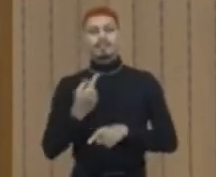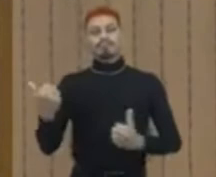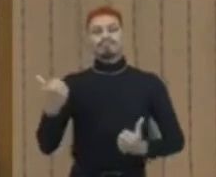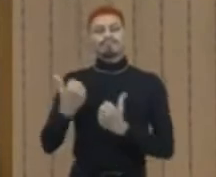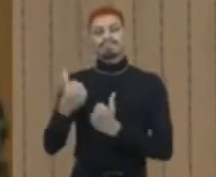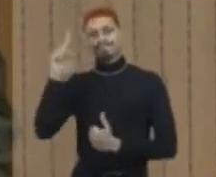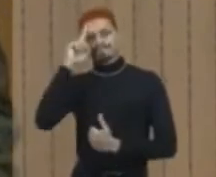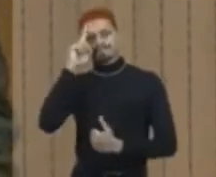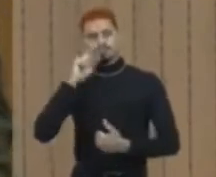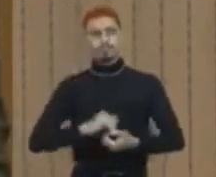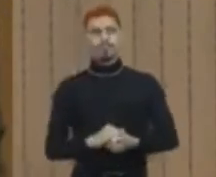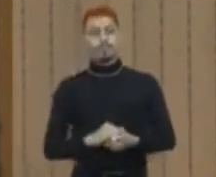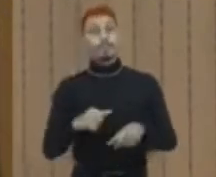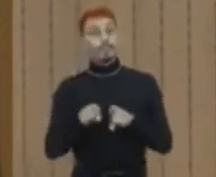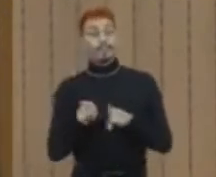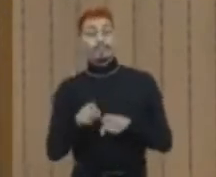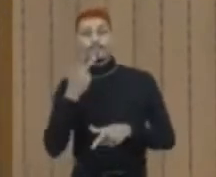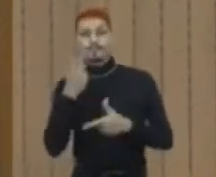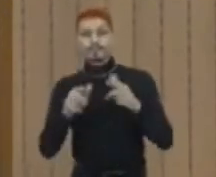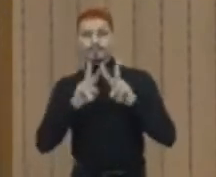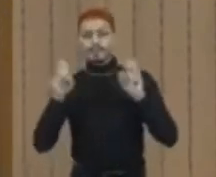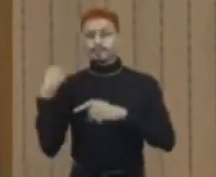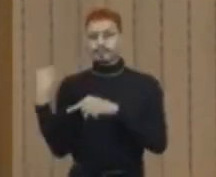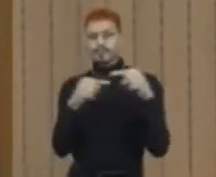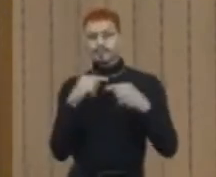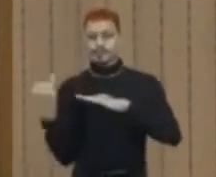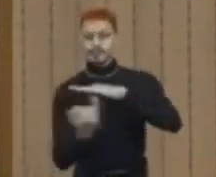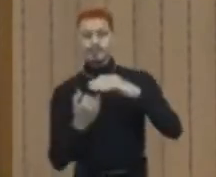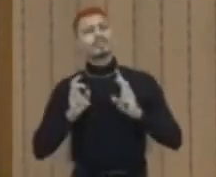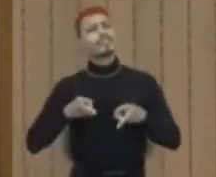diário. Também falar da política, dos parceiros institucionais, como sempre,